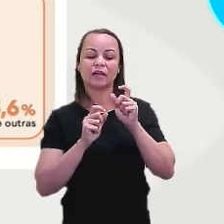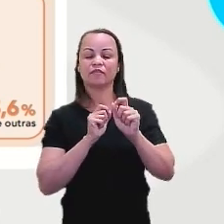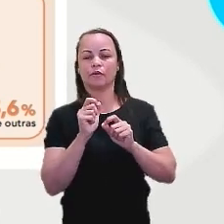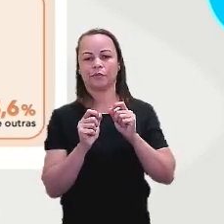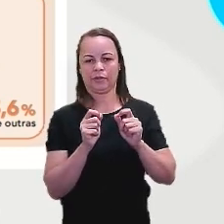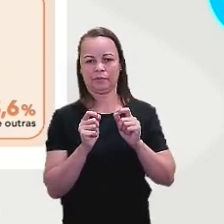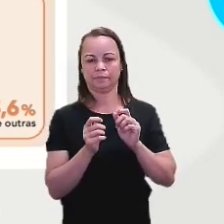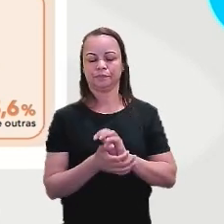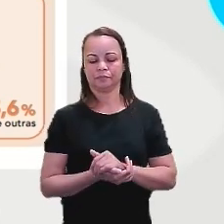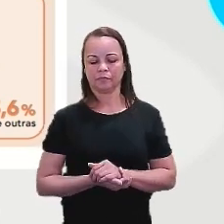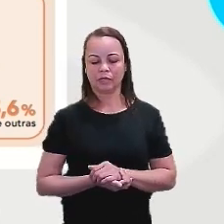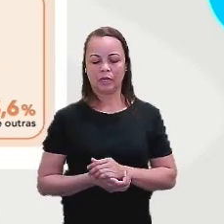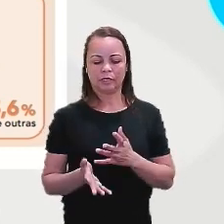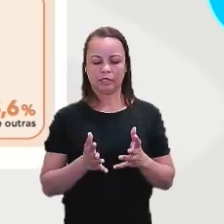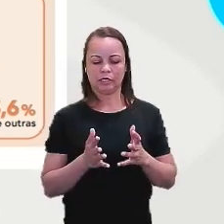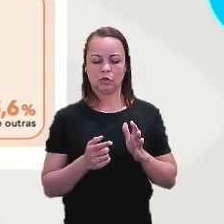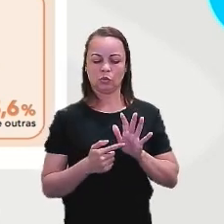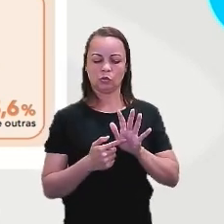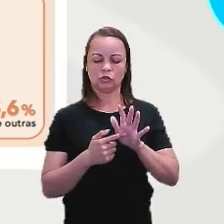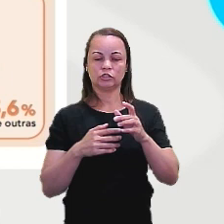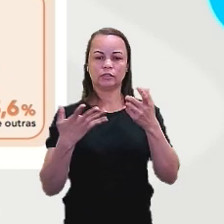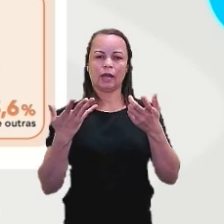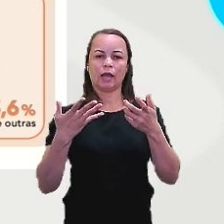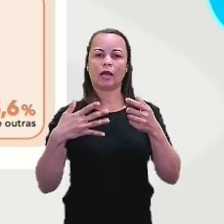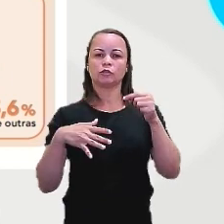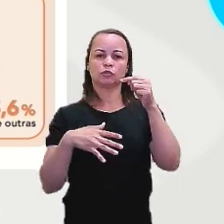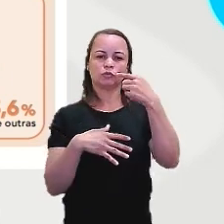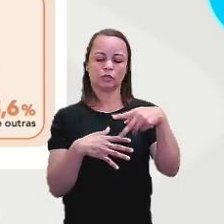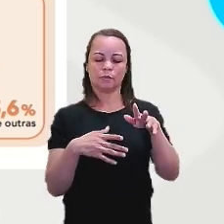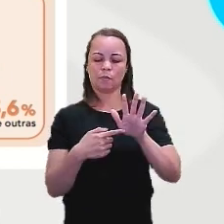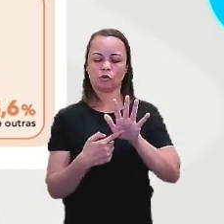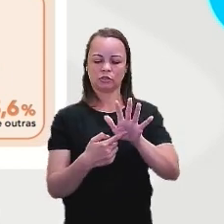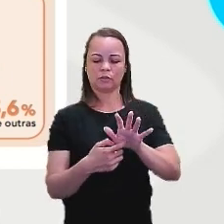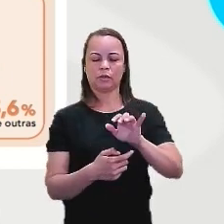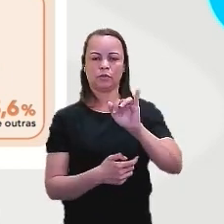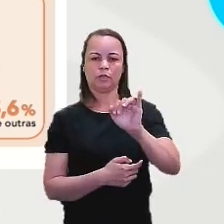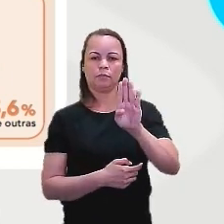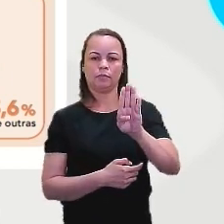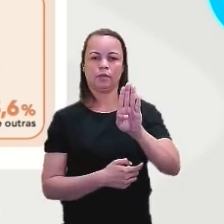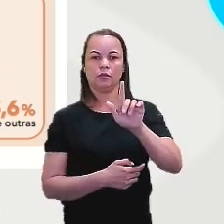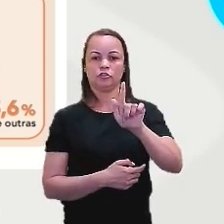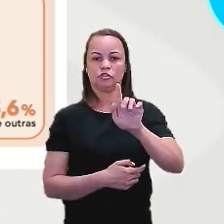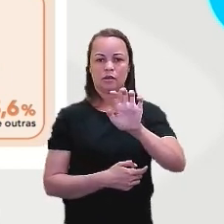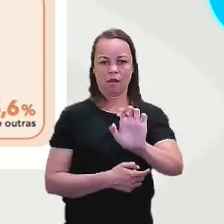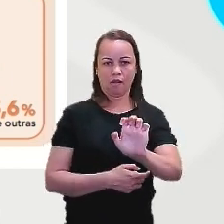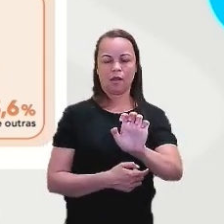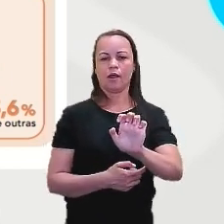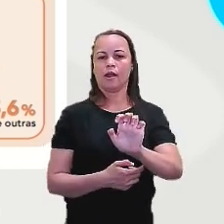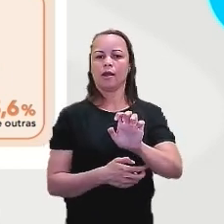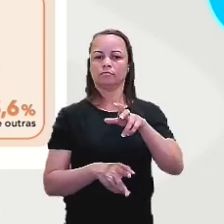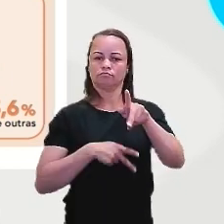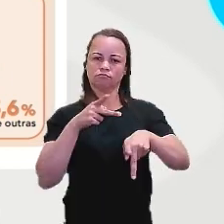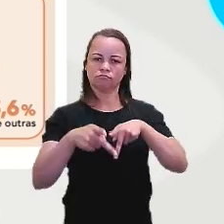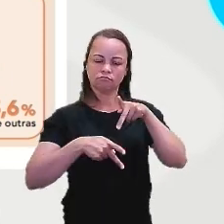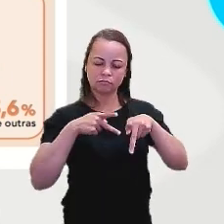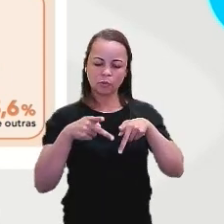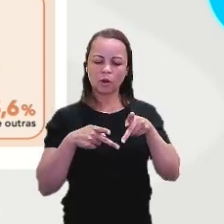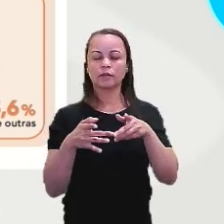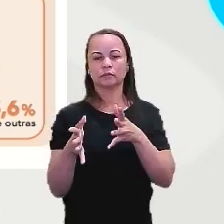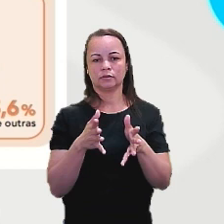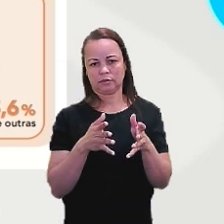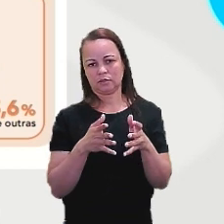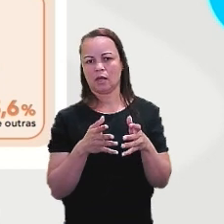os dados, os indicadores sociais apresentados pelo IBGE, que parte da nossa população, ela sofre